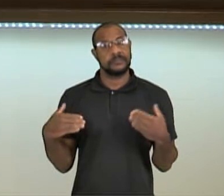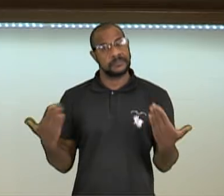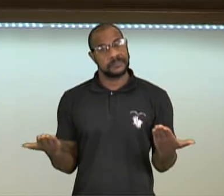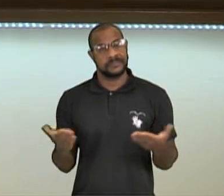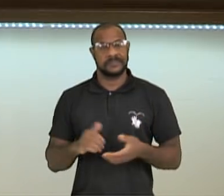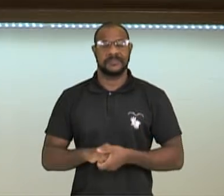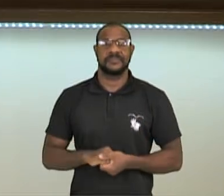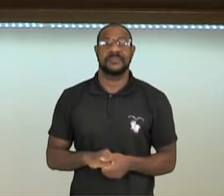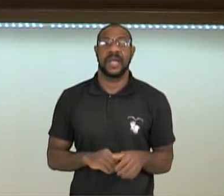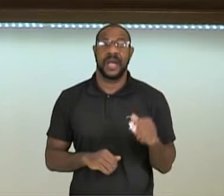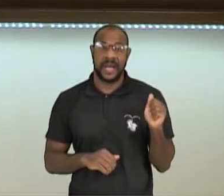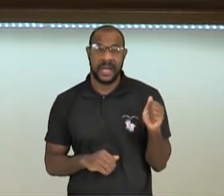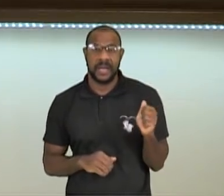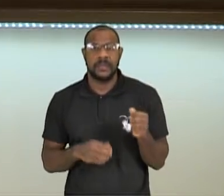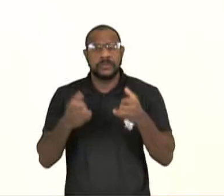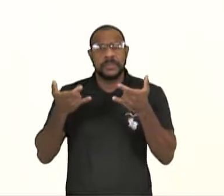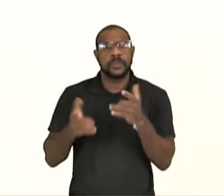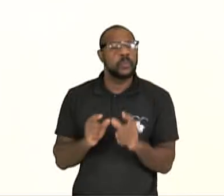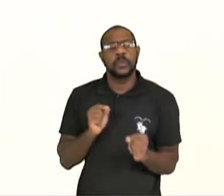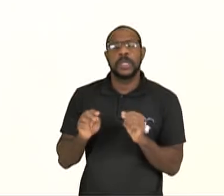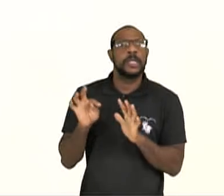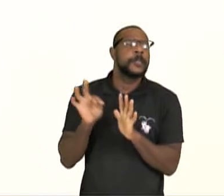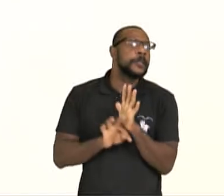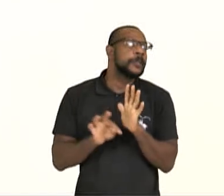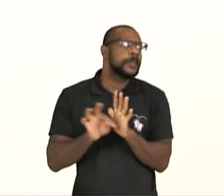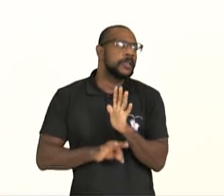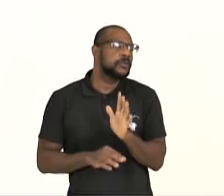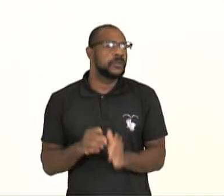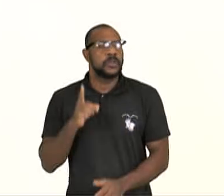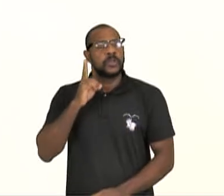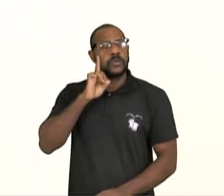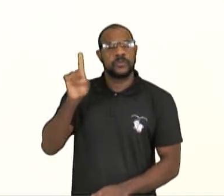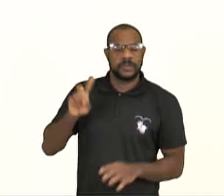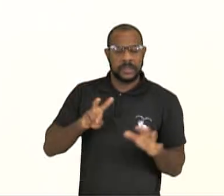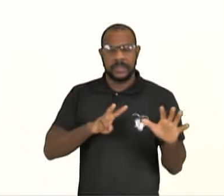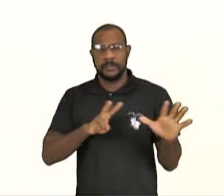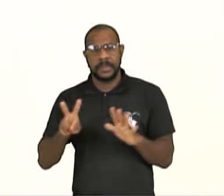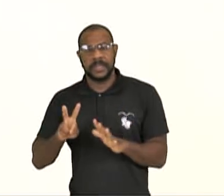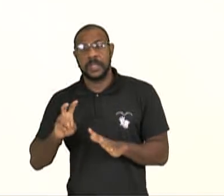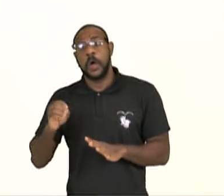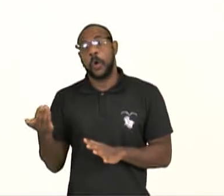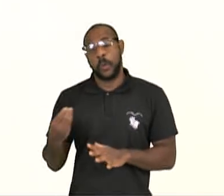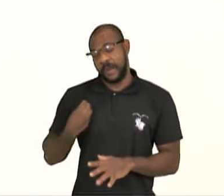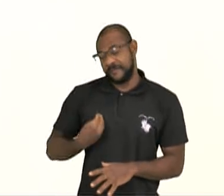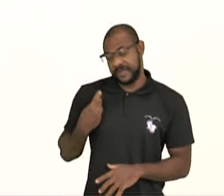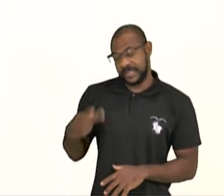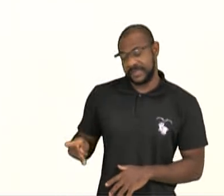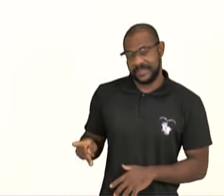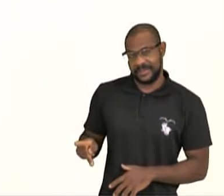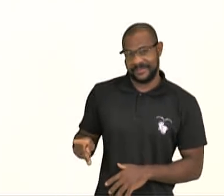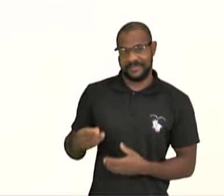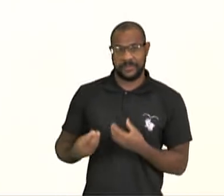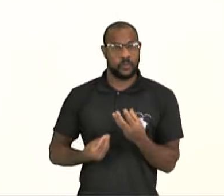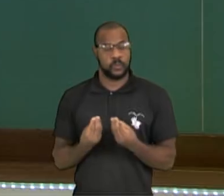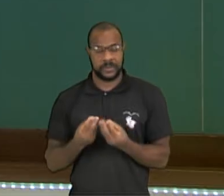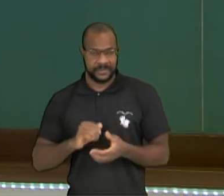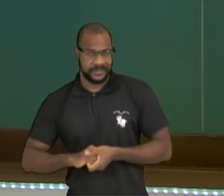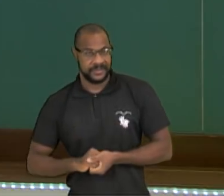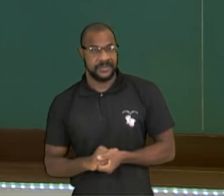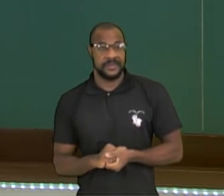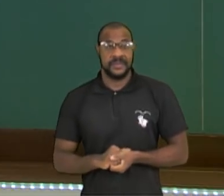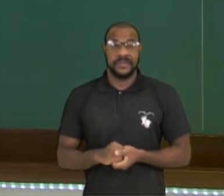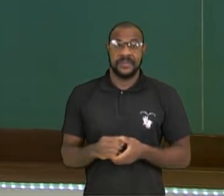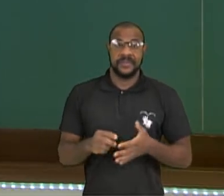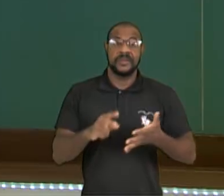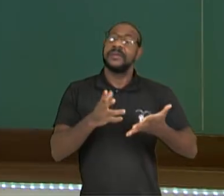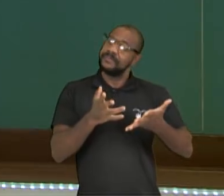Letra A, sobre o que fala o texto? Sobre os dias da semana ou sobre a rotina de Mike? O texto, ele vai nos contando